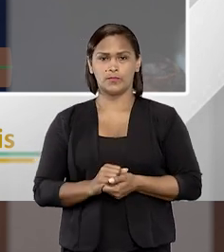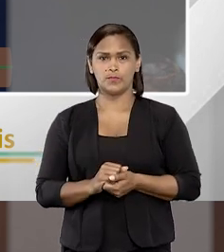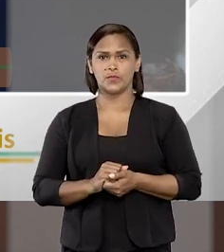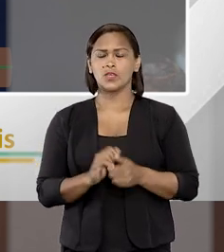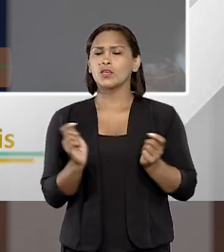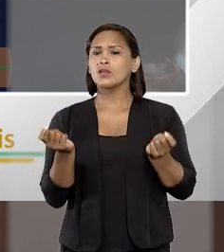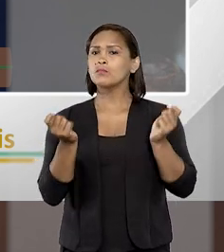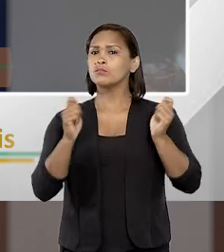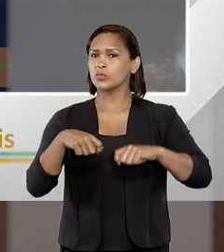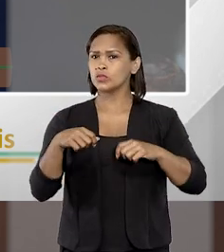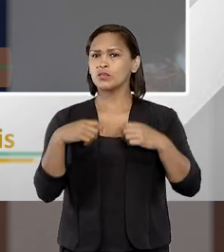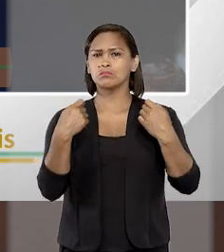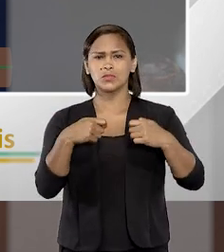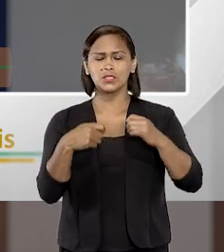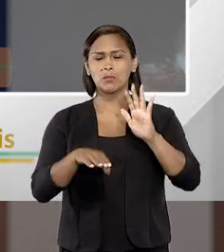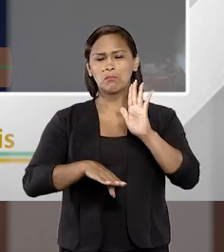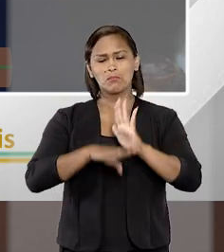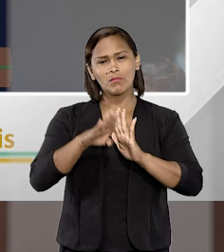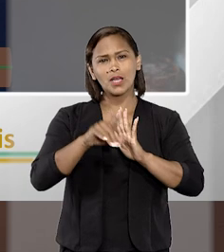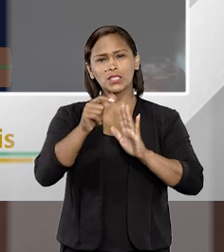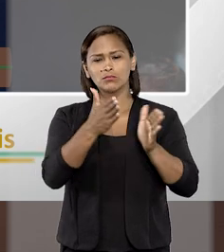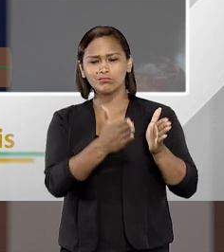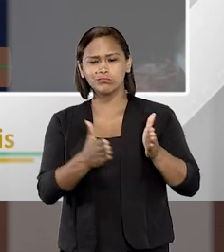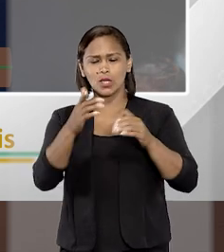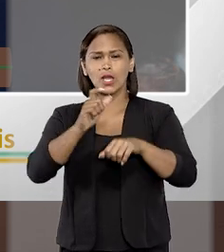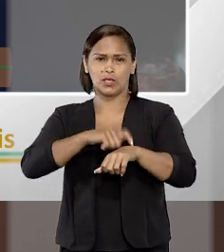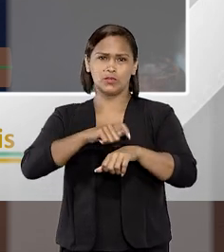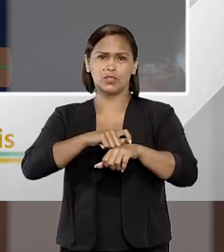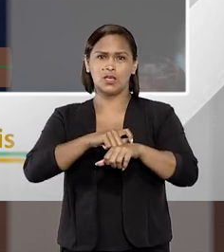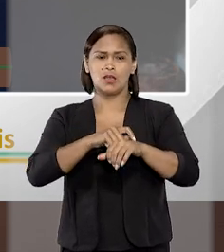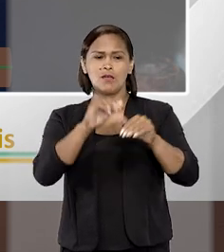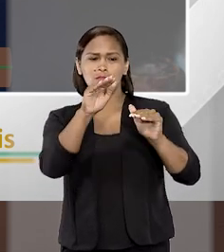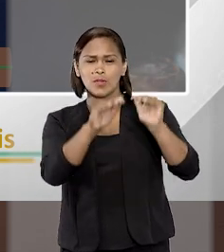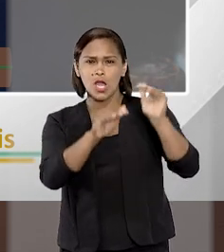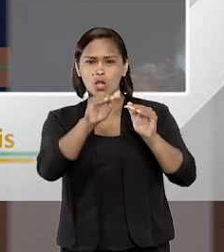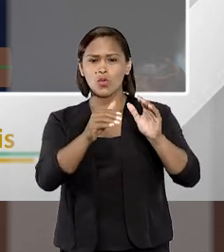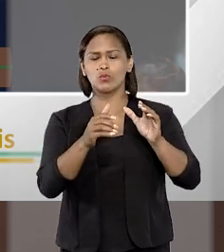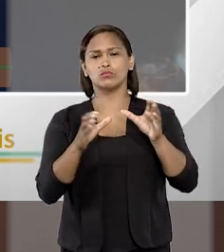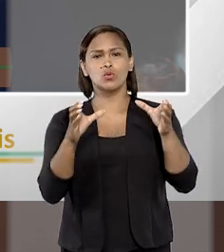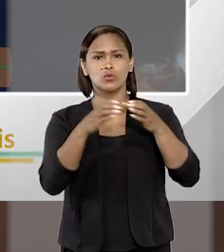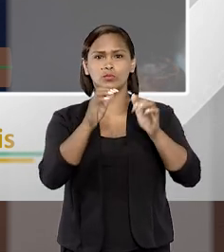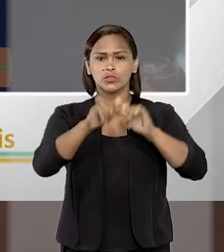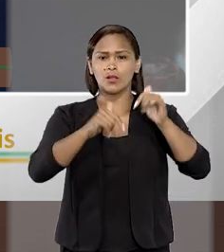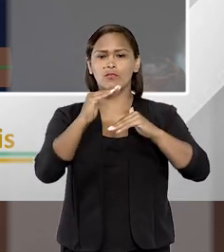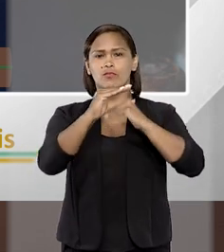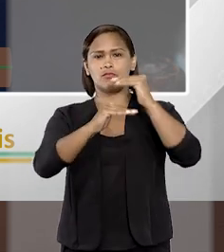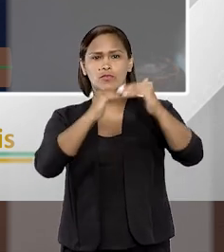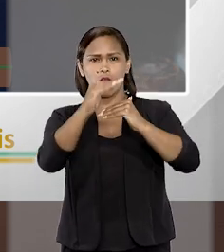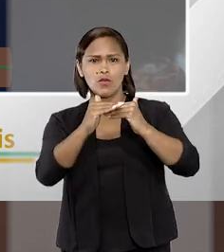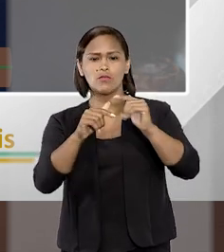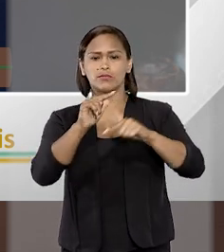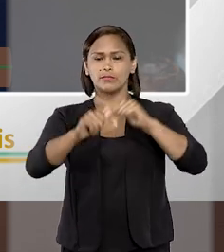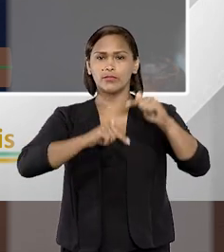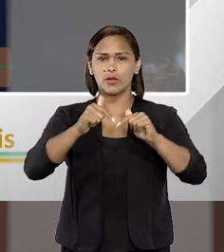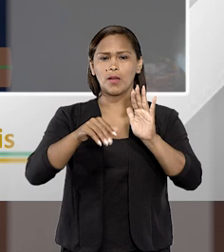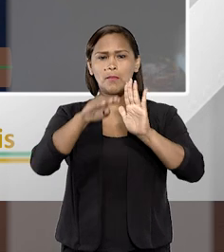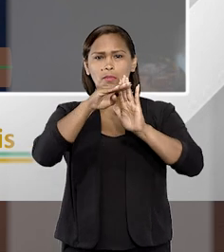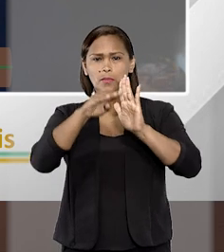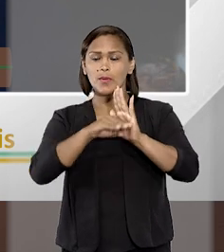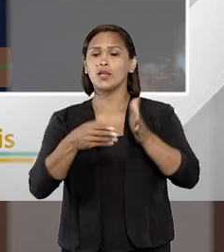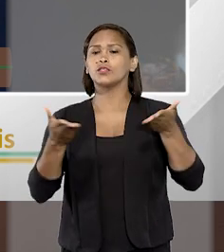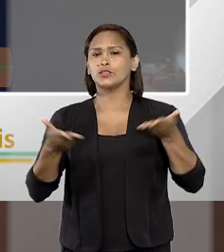possivelmente precisaremos de mais um tempo mas a medida que o grupo de trabalho fosse ouvir suas atividades